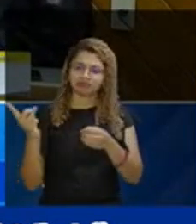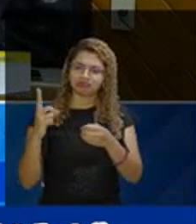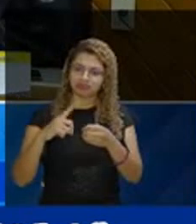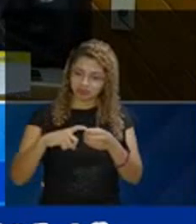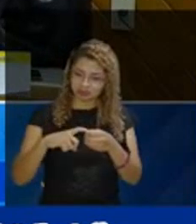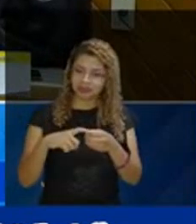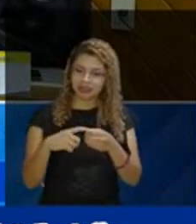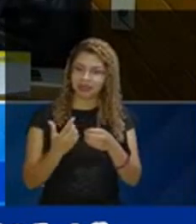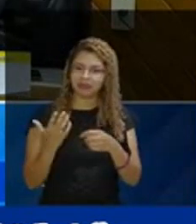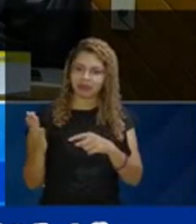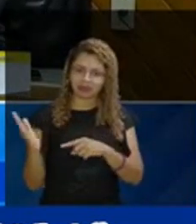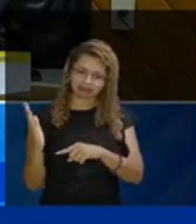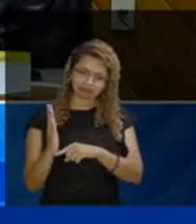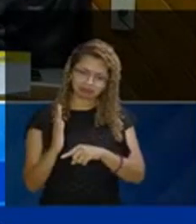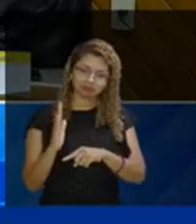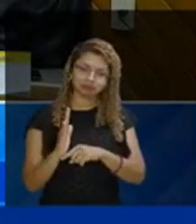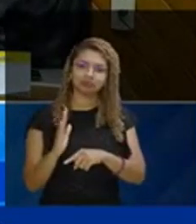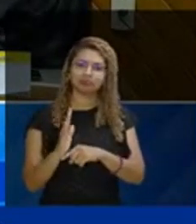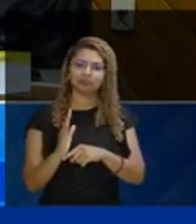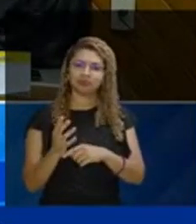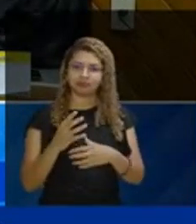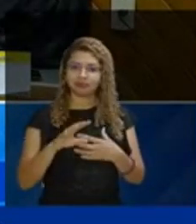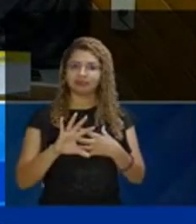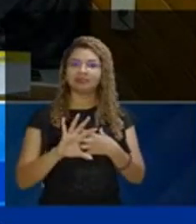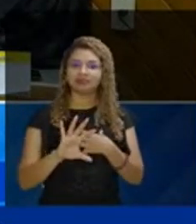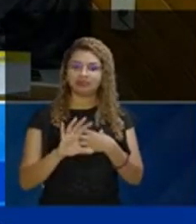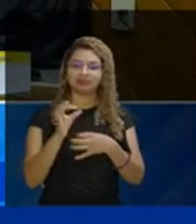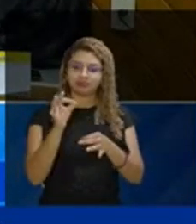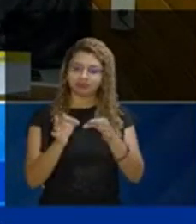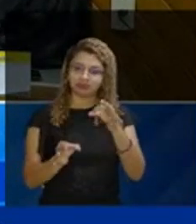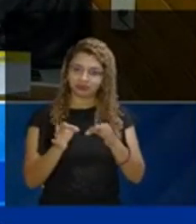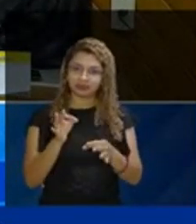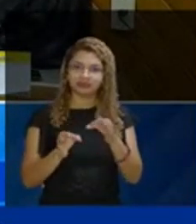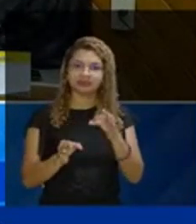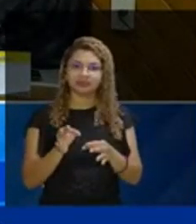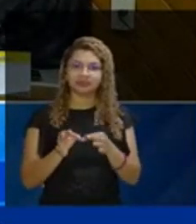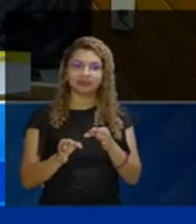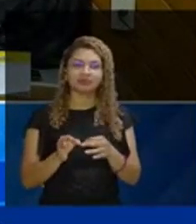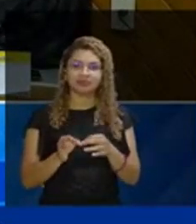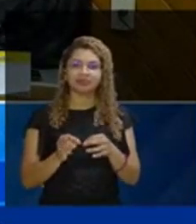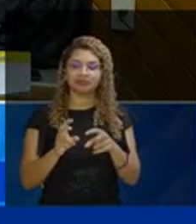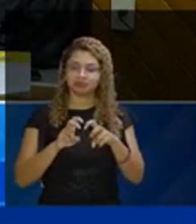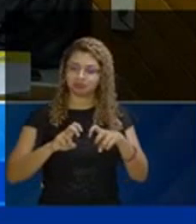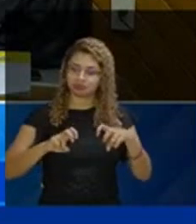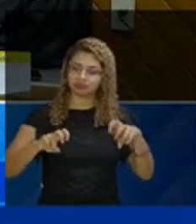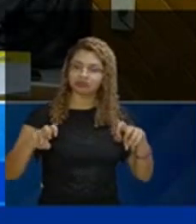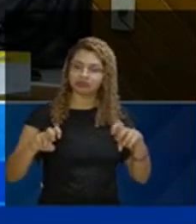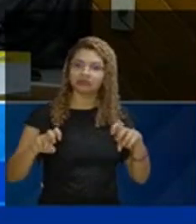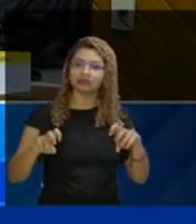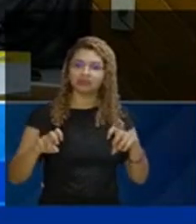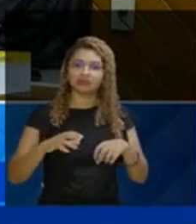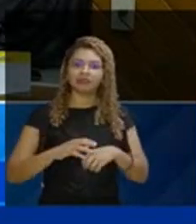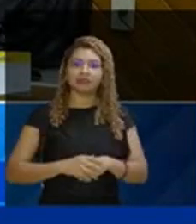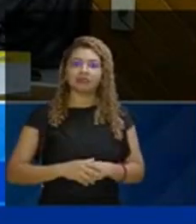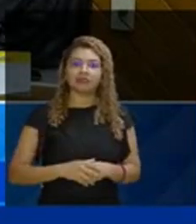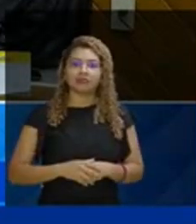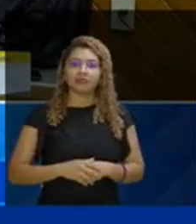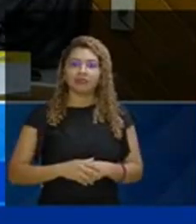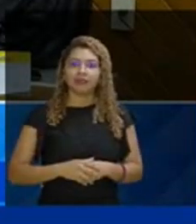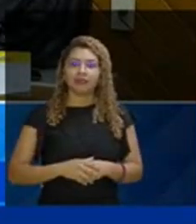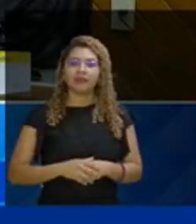nosso trabalho para a distribuição da justiça como os demais membros desta corte. Então, fica aqui